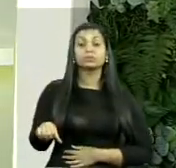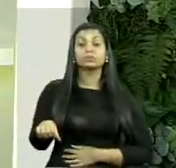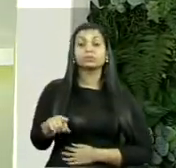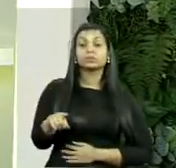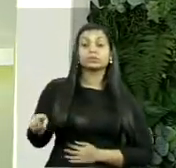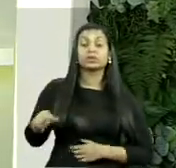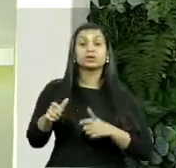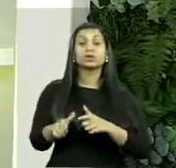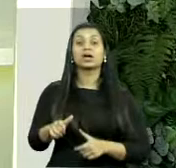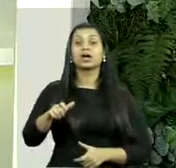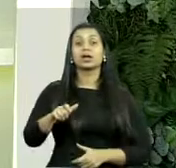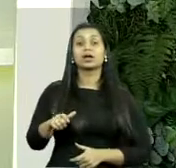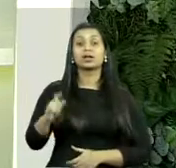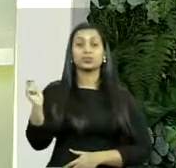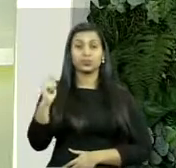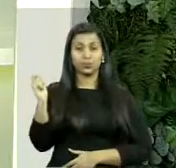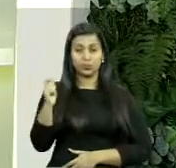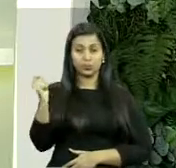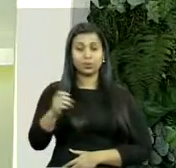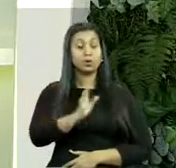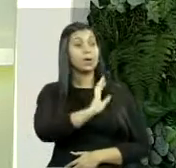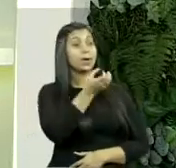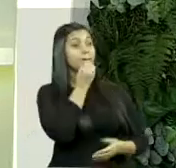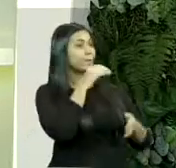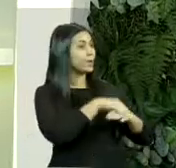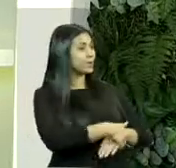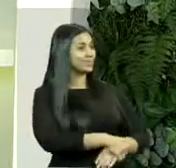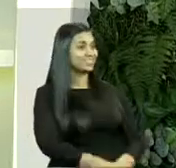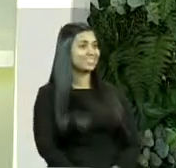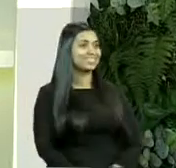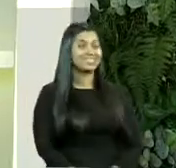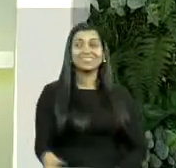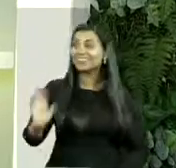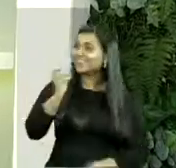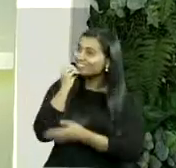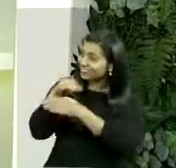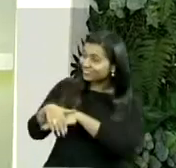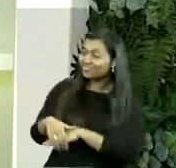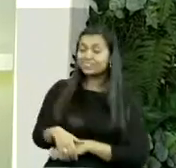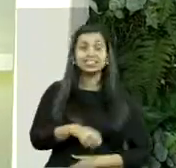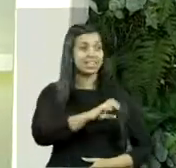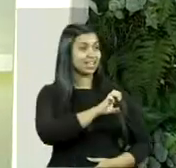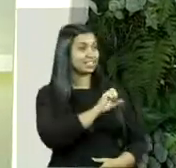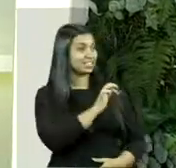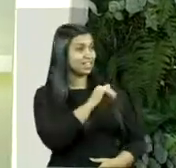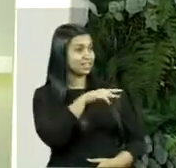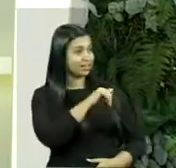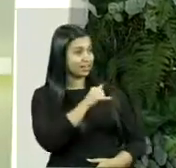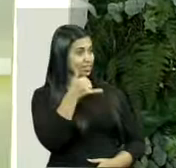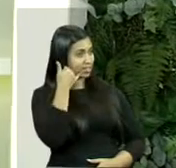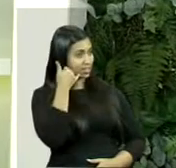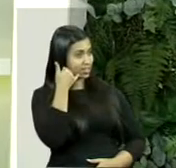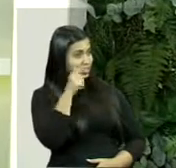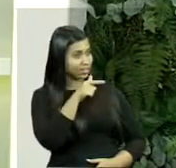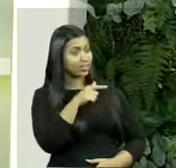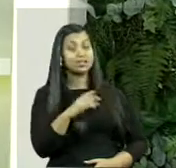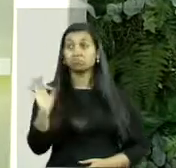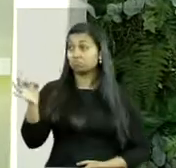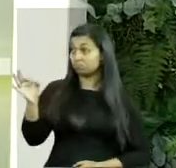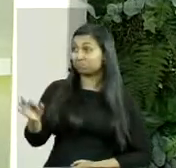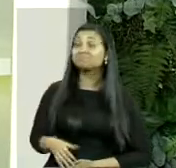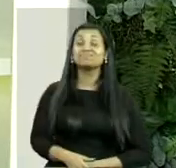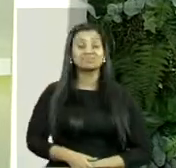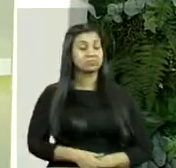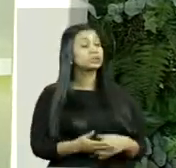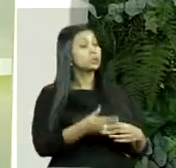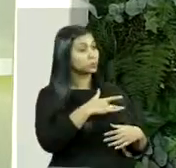estão encharqueadas, Rio Grande do Sul. Alô, boa noite! Boa noite. É a Stephanie que está falando? Sim. Oi,